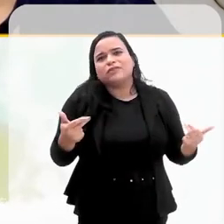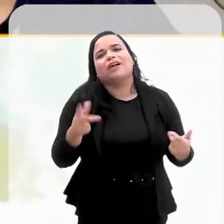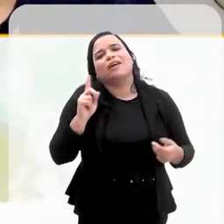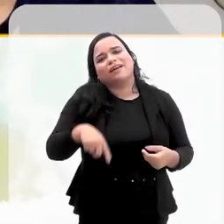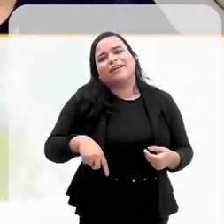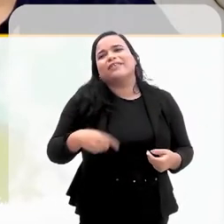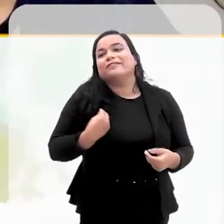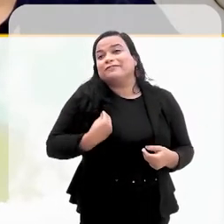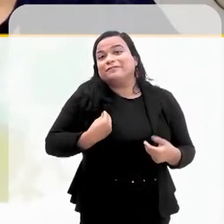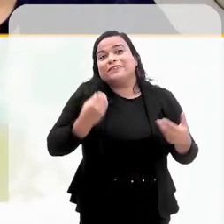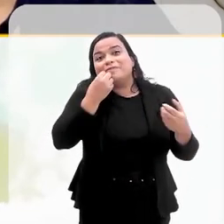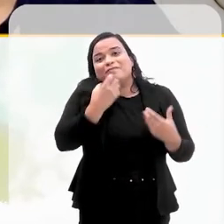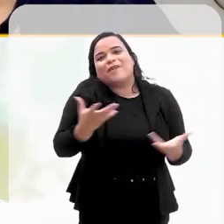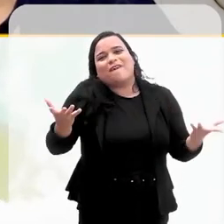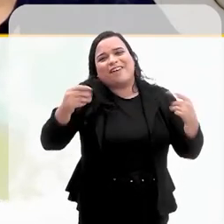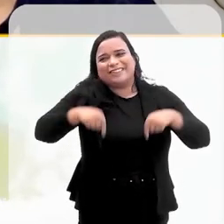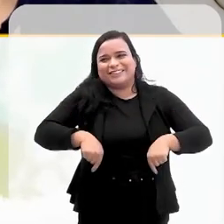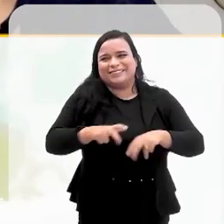leva para a vida.